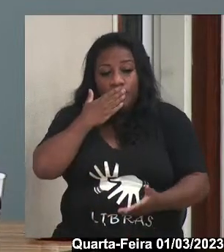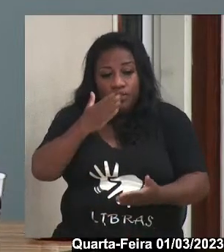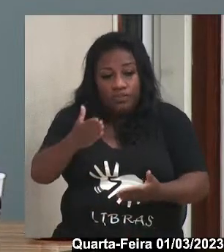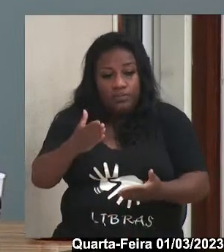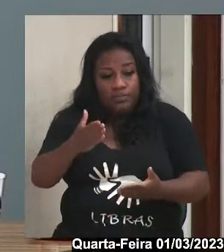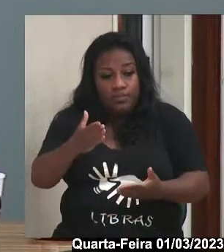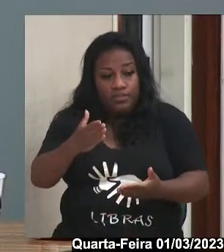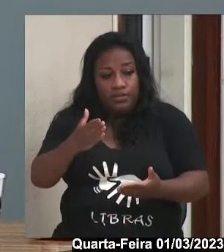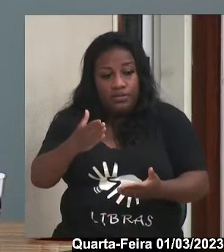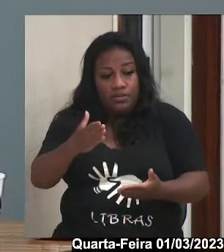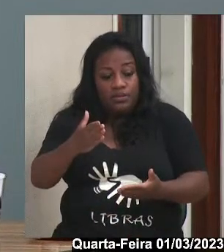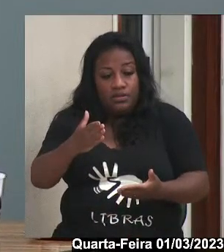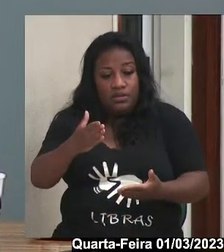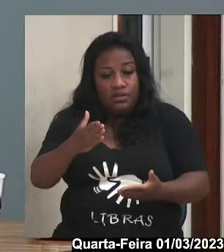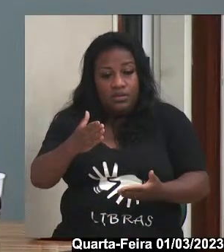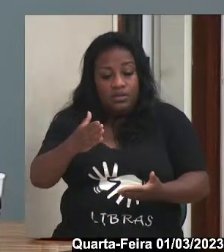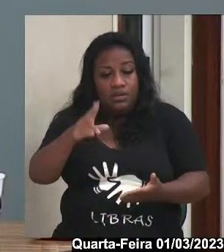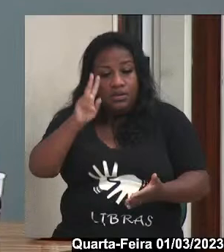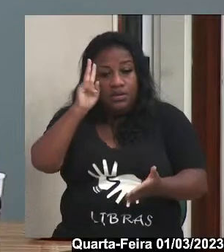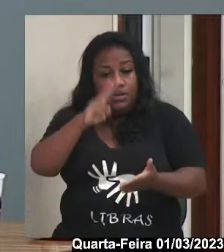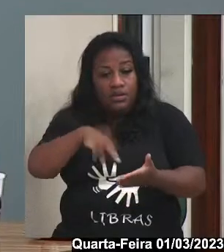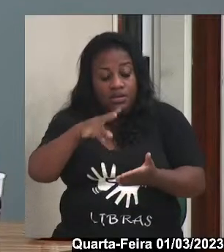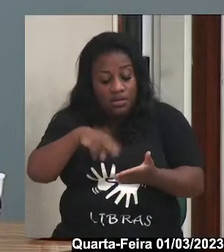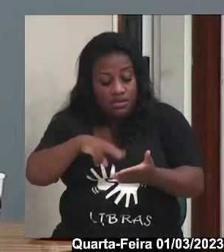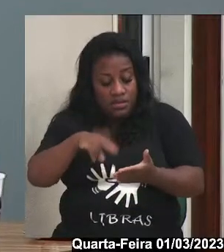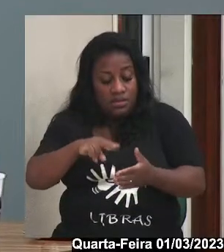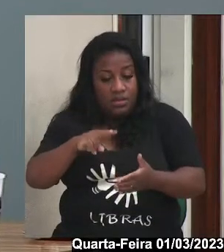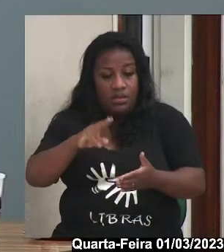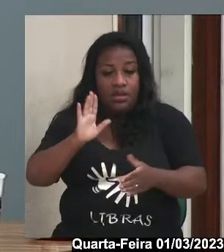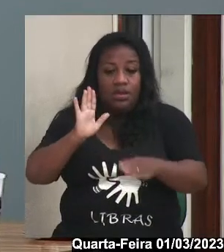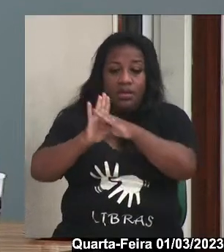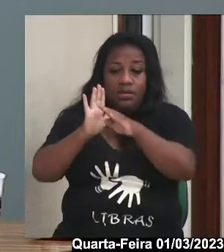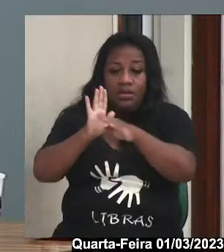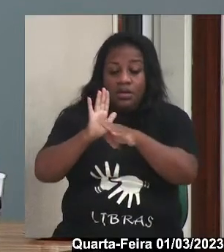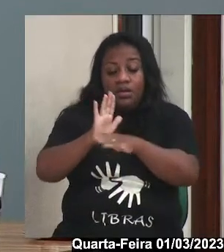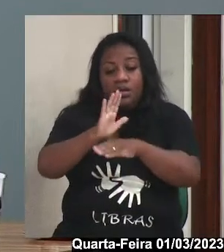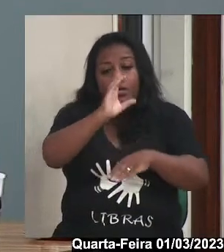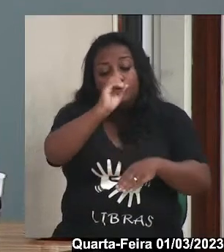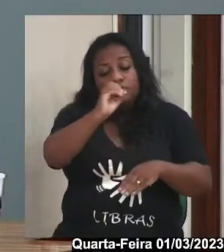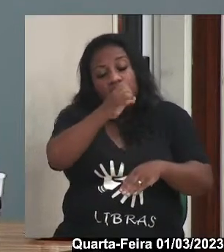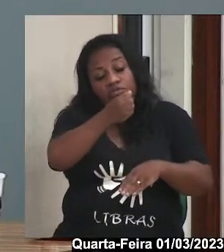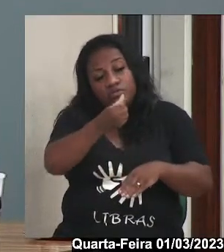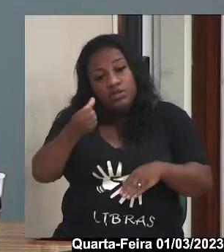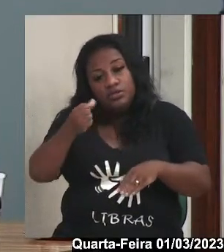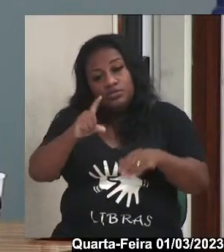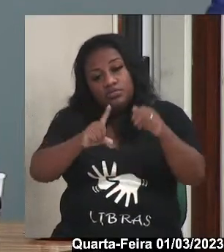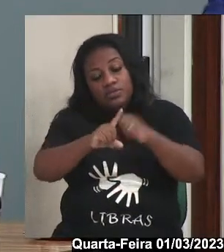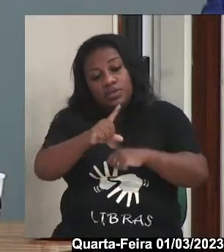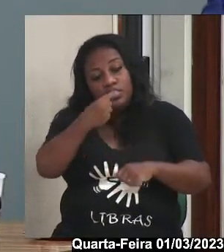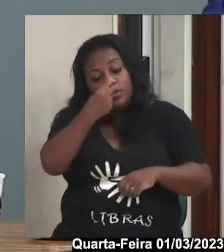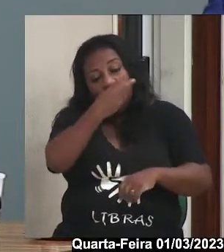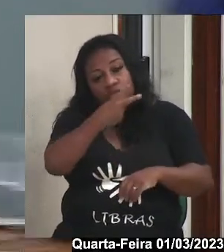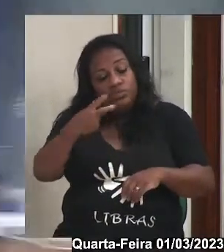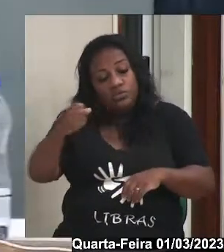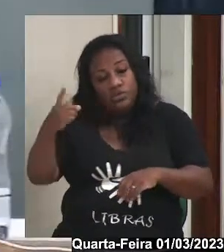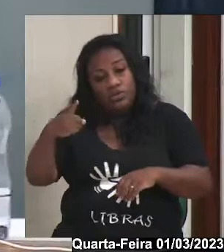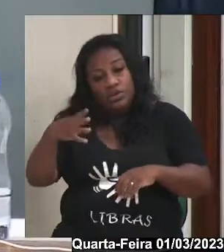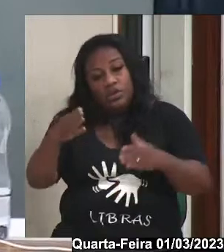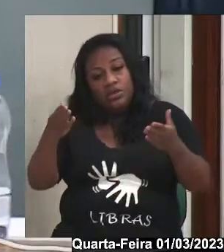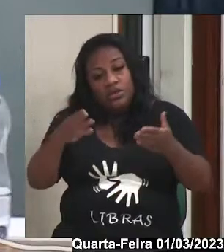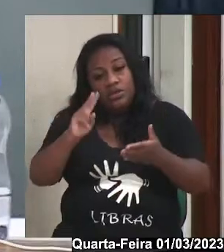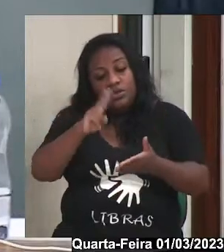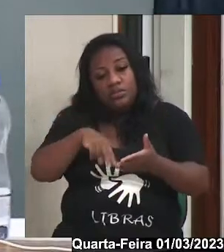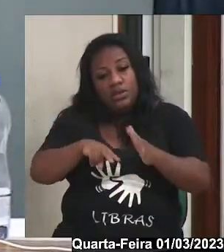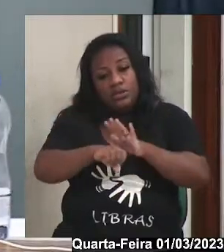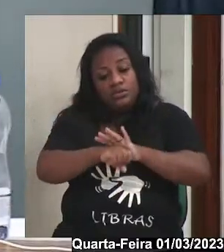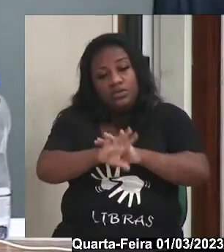Solicito, então, que o senhor secretário faça a leitura do projeto de decreto legislativo número 06/2023. Parecer da